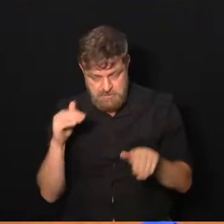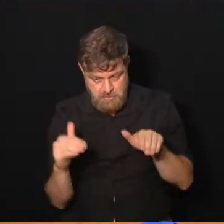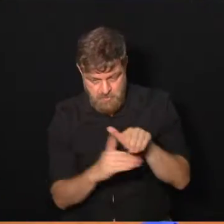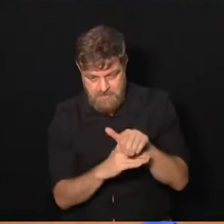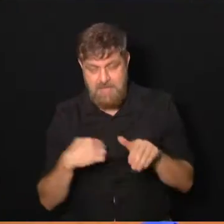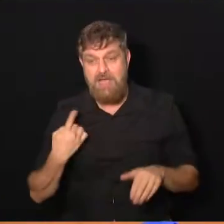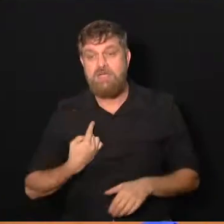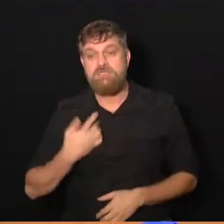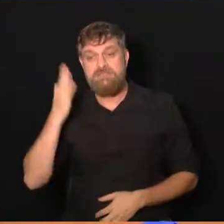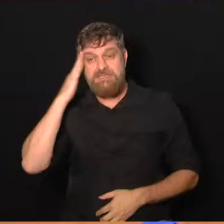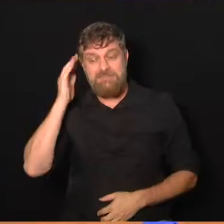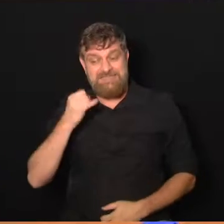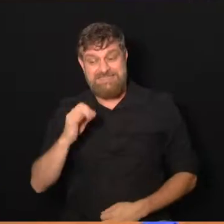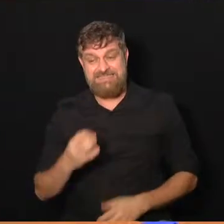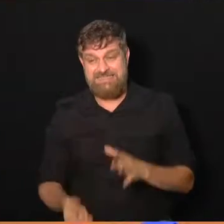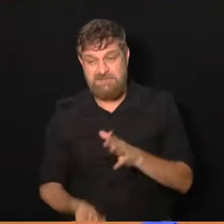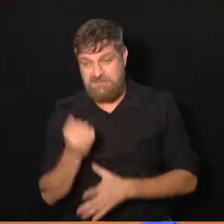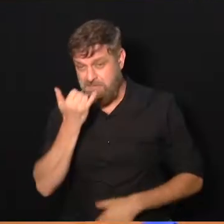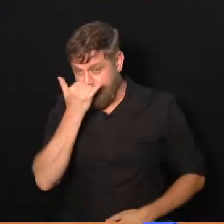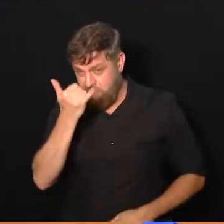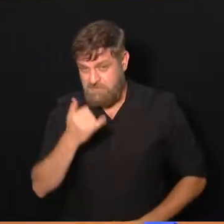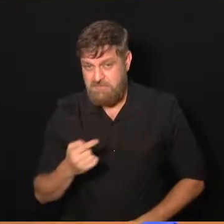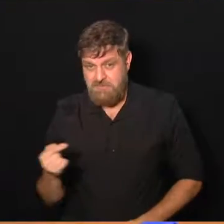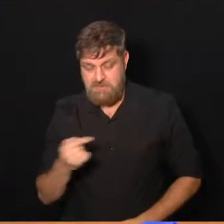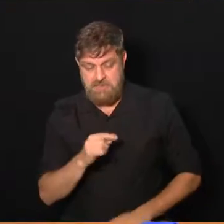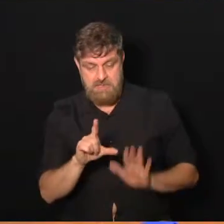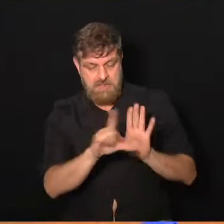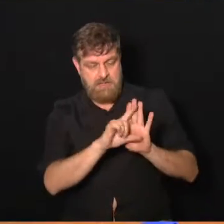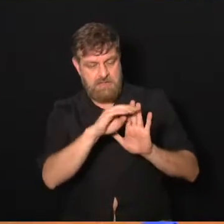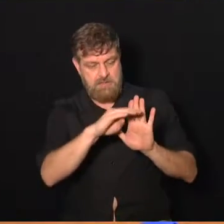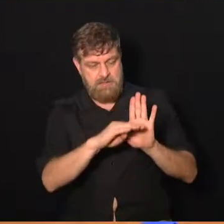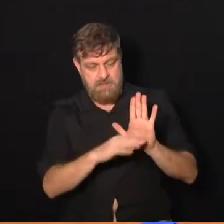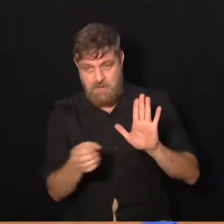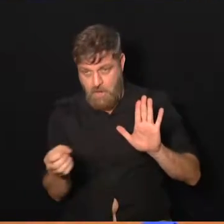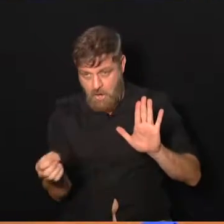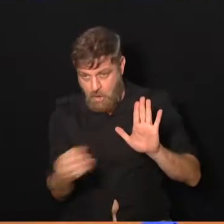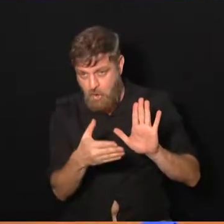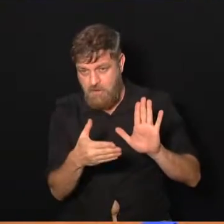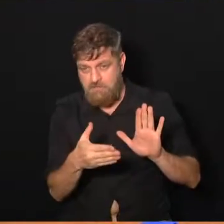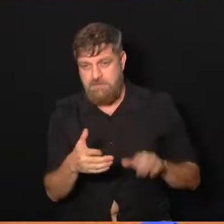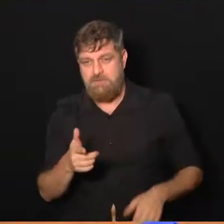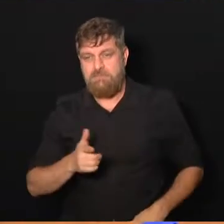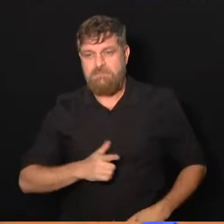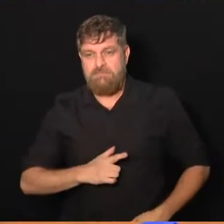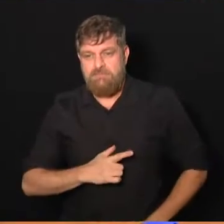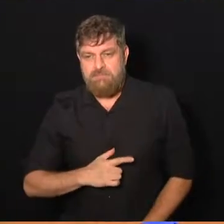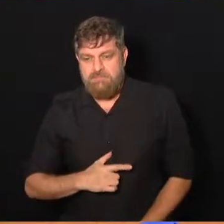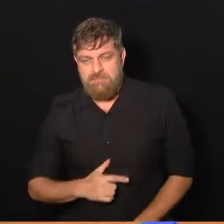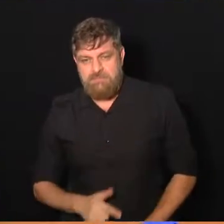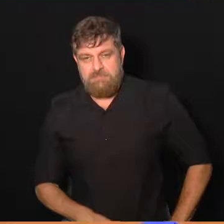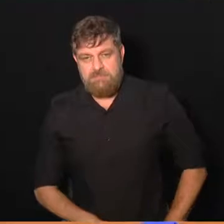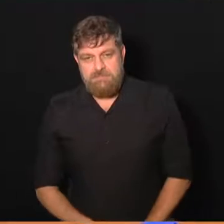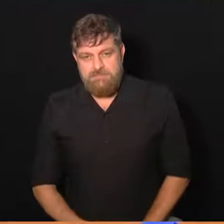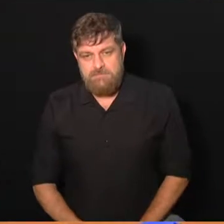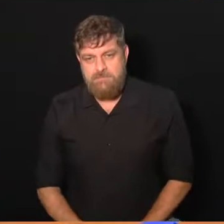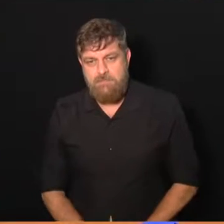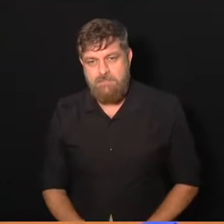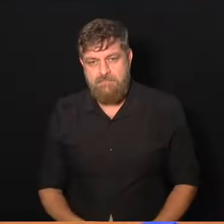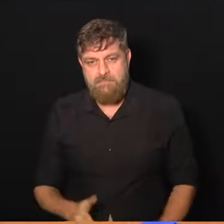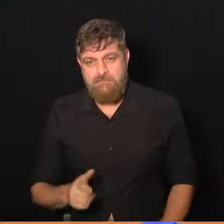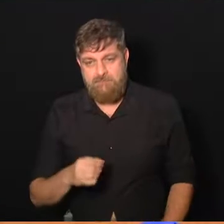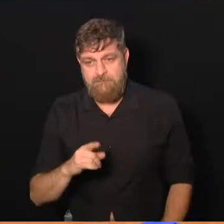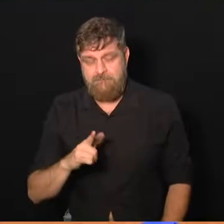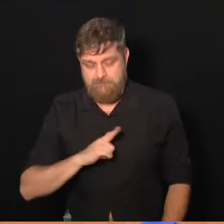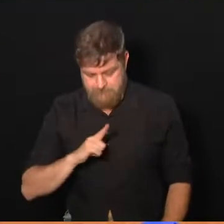fica sabendo. Se nessa nova legislação para o assunto que estamos tratando, se tiver